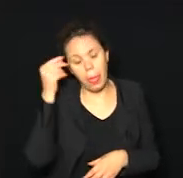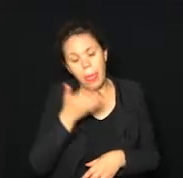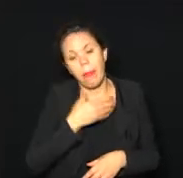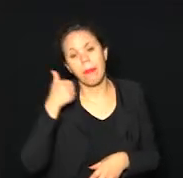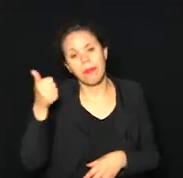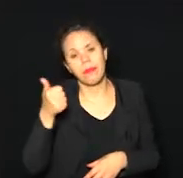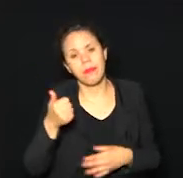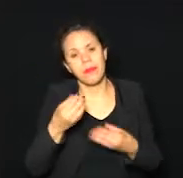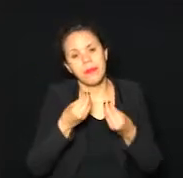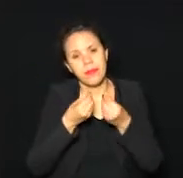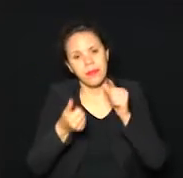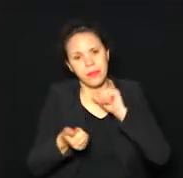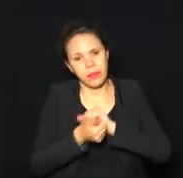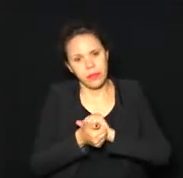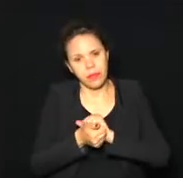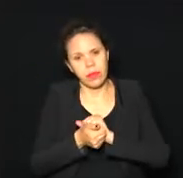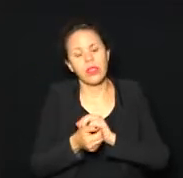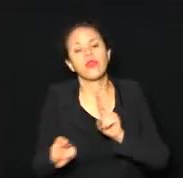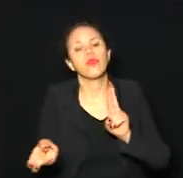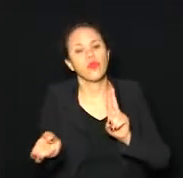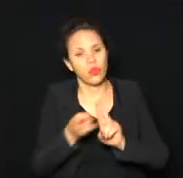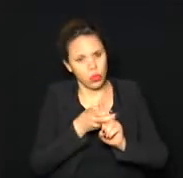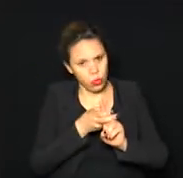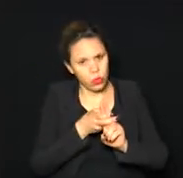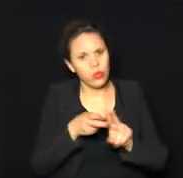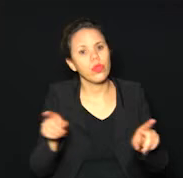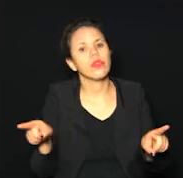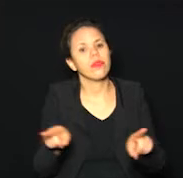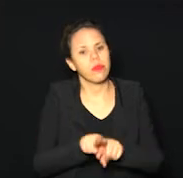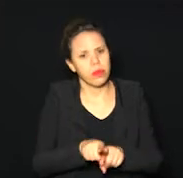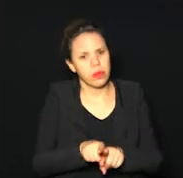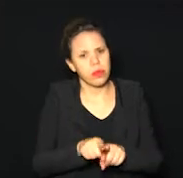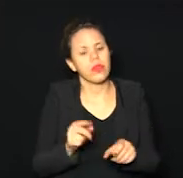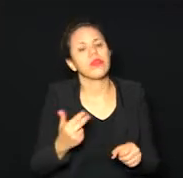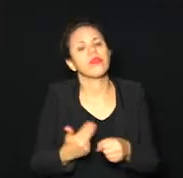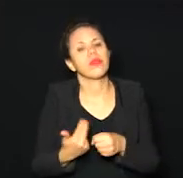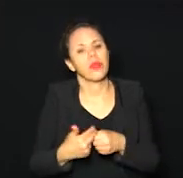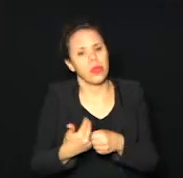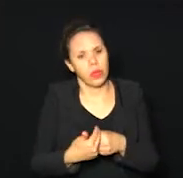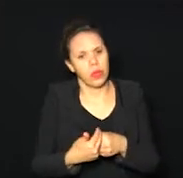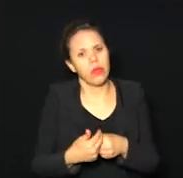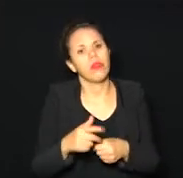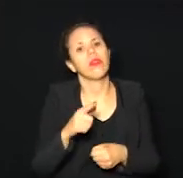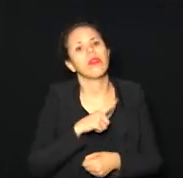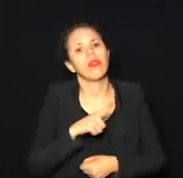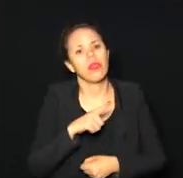de qualidade, mas pelo SUS também. A Unicamp, ela tem